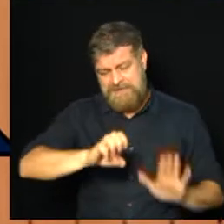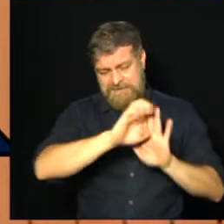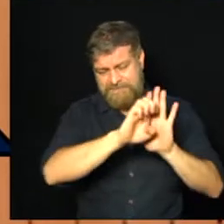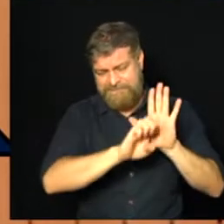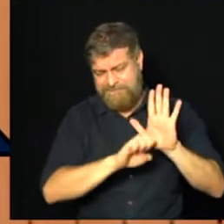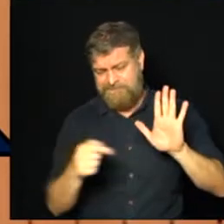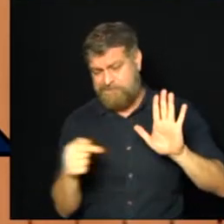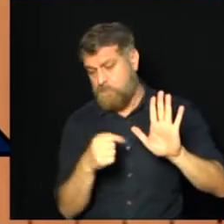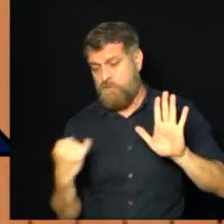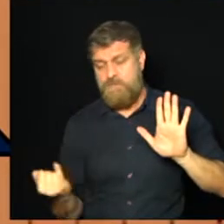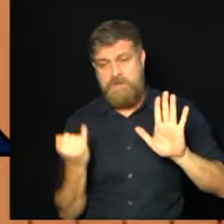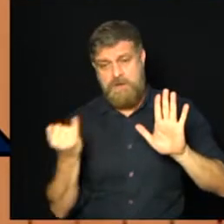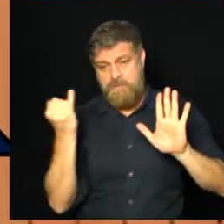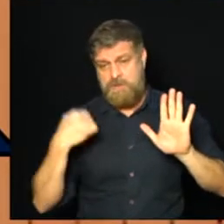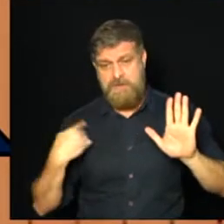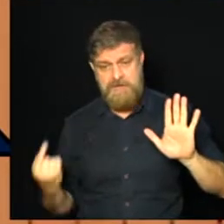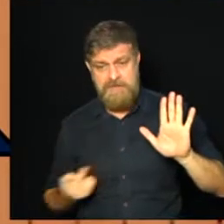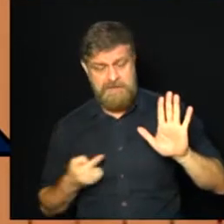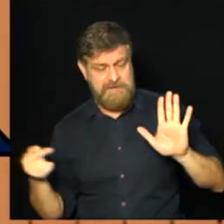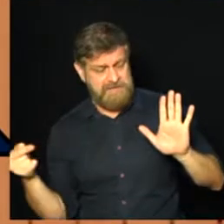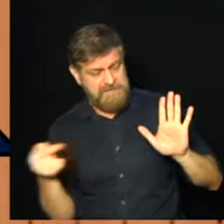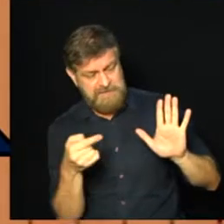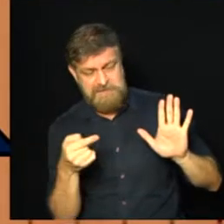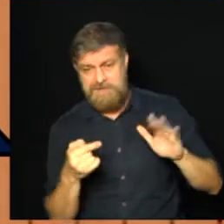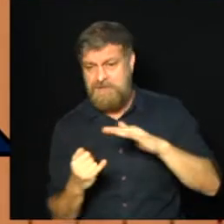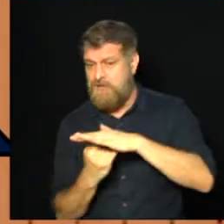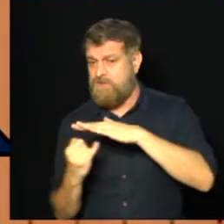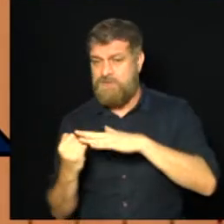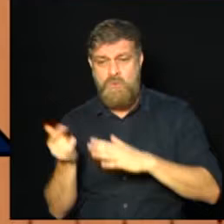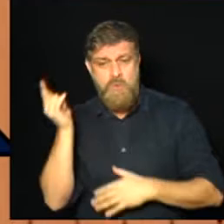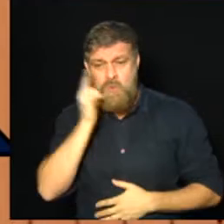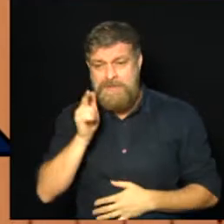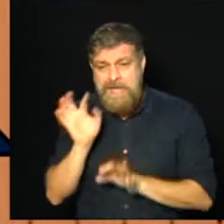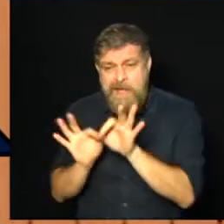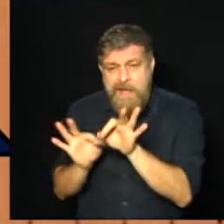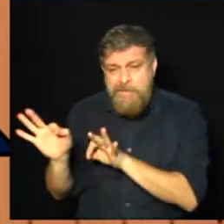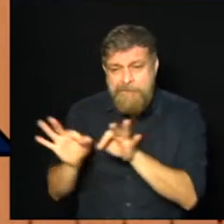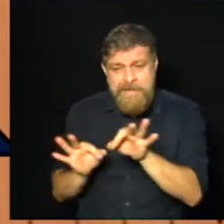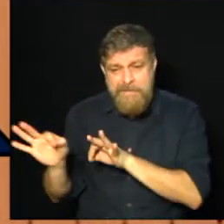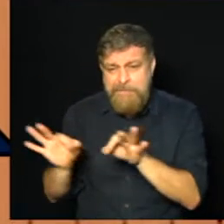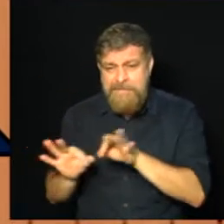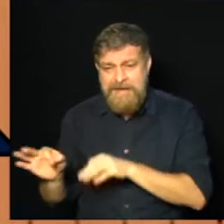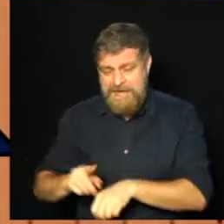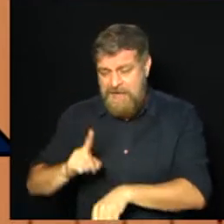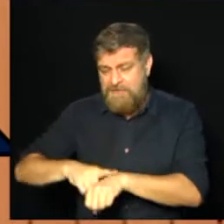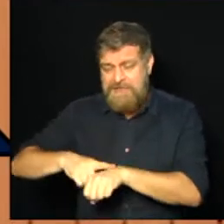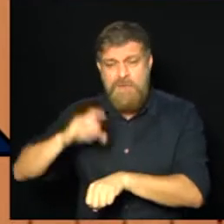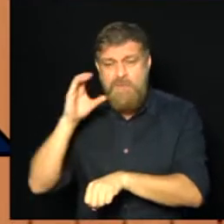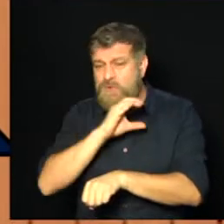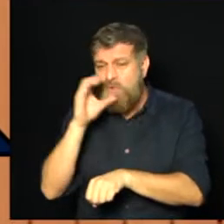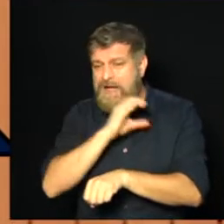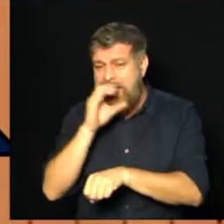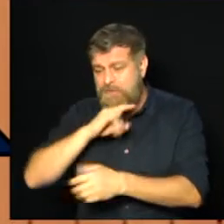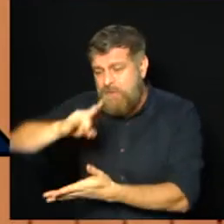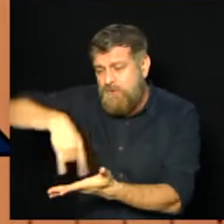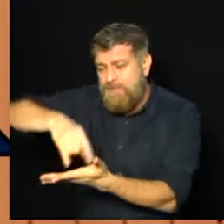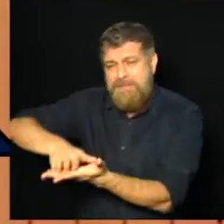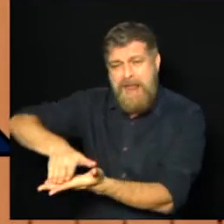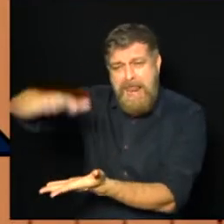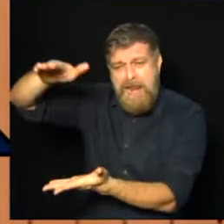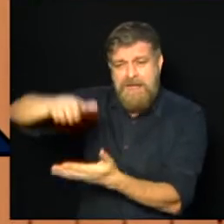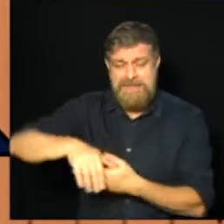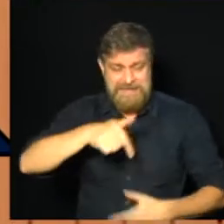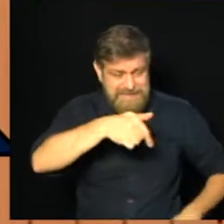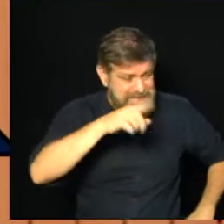valor, que, a nosso ver, nenhuma instituição conseguiria preparar algo desse porte em prazo tão curto. Então, esse prazo de inscrição de